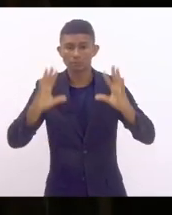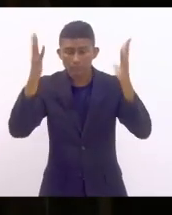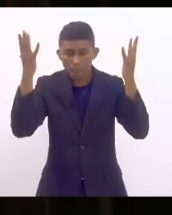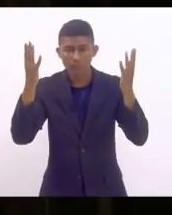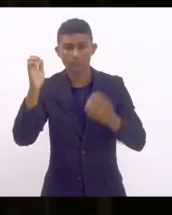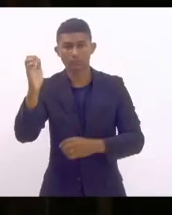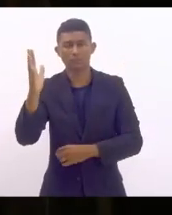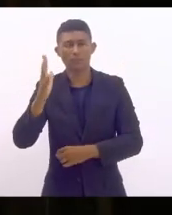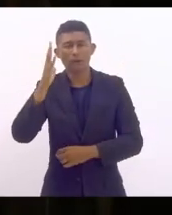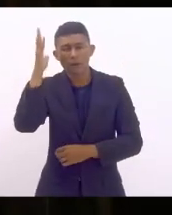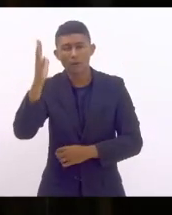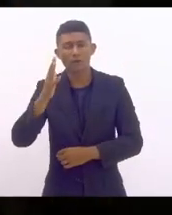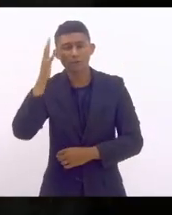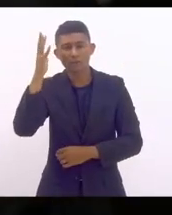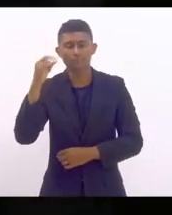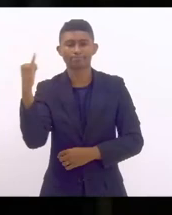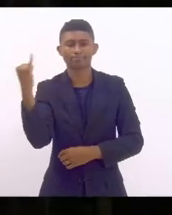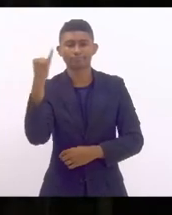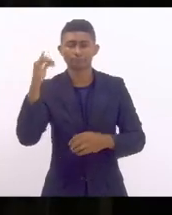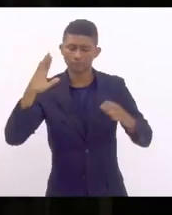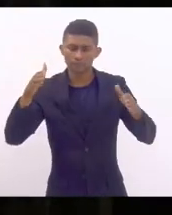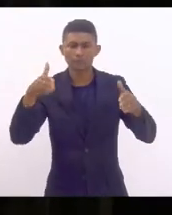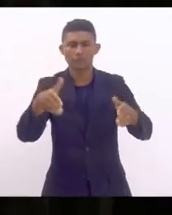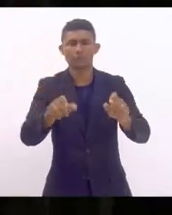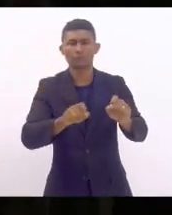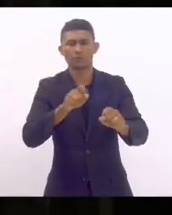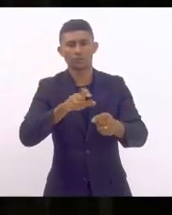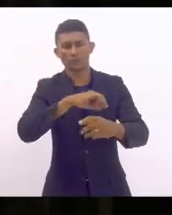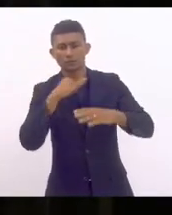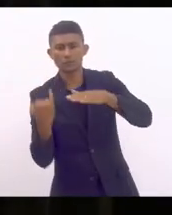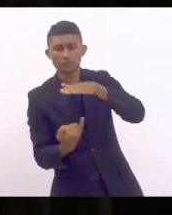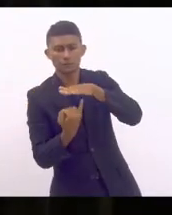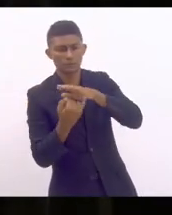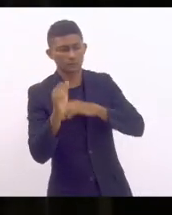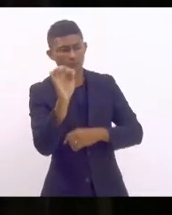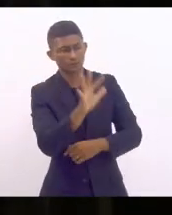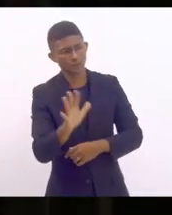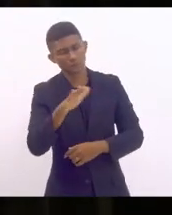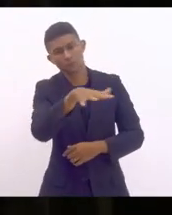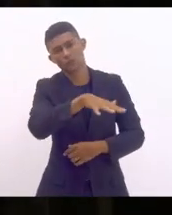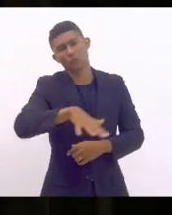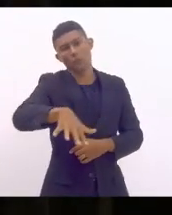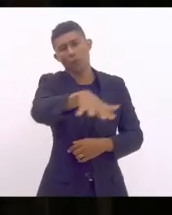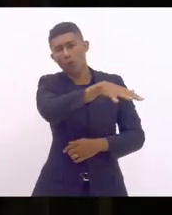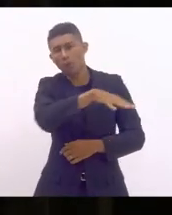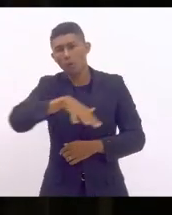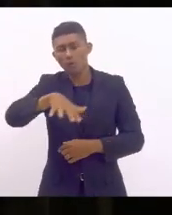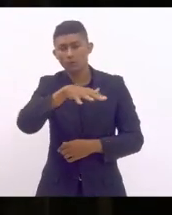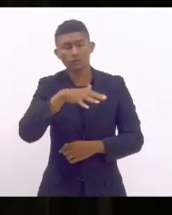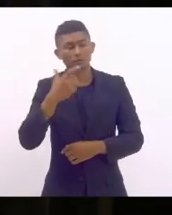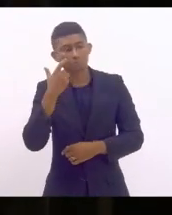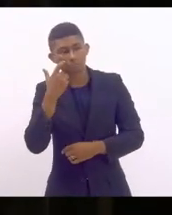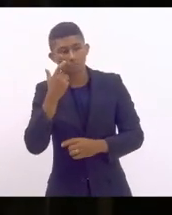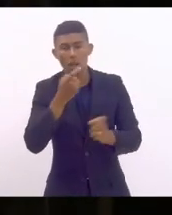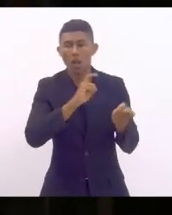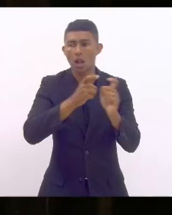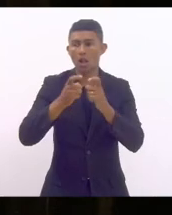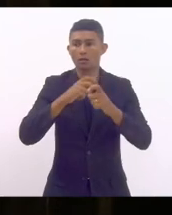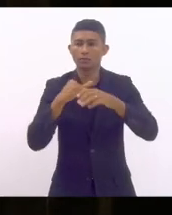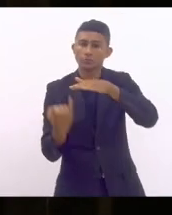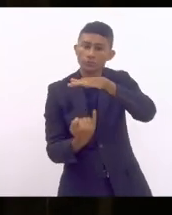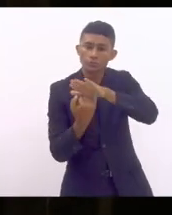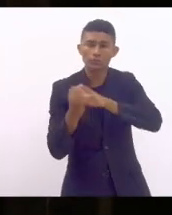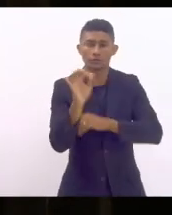cujo fulcro é o orçamento das instituições federais de ensino tanto os institutos federais